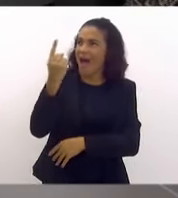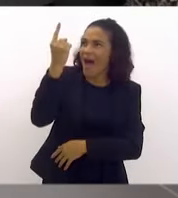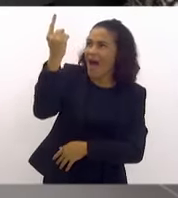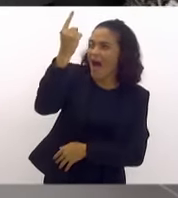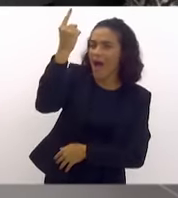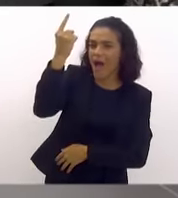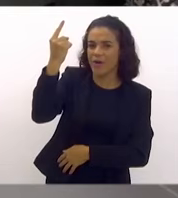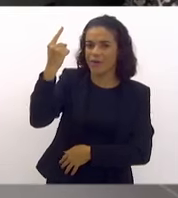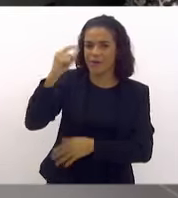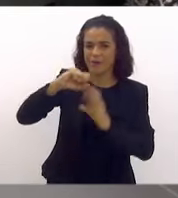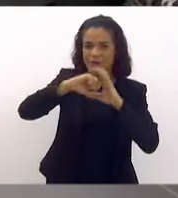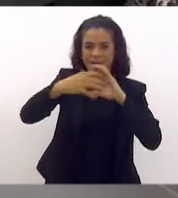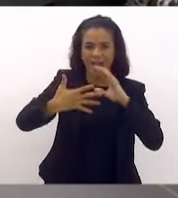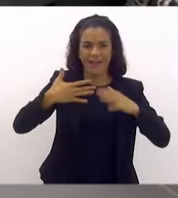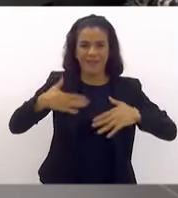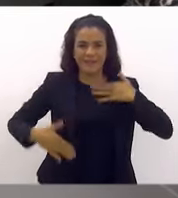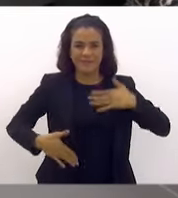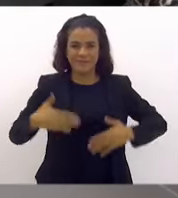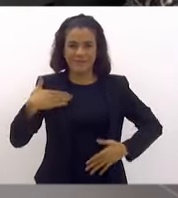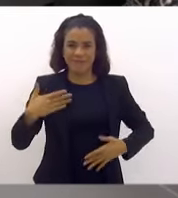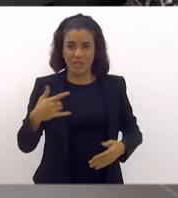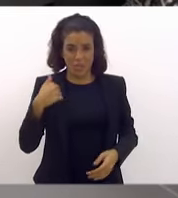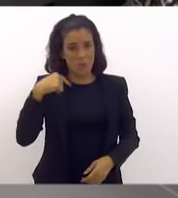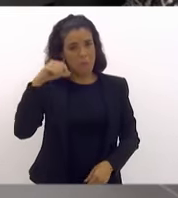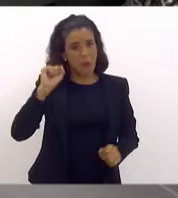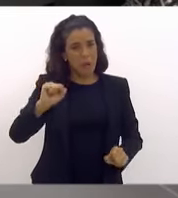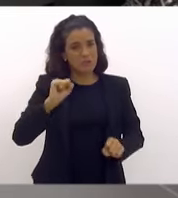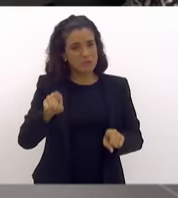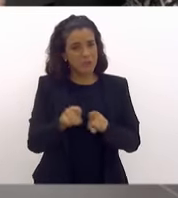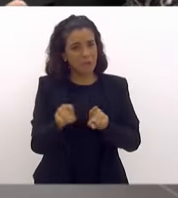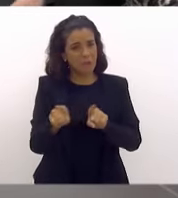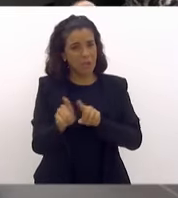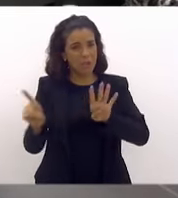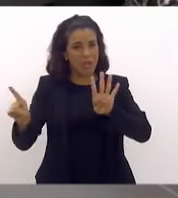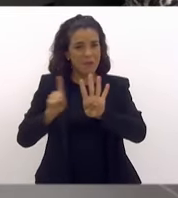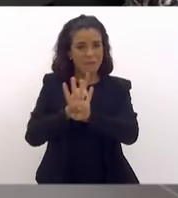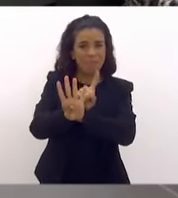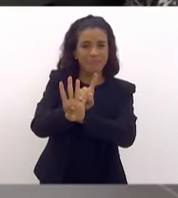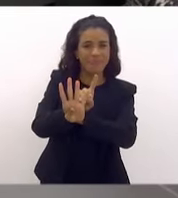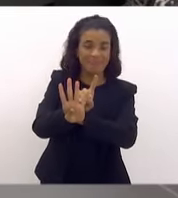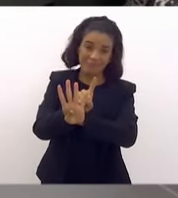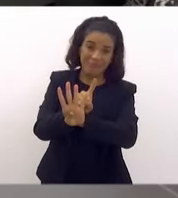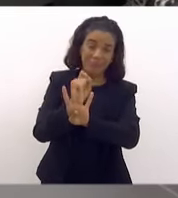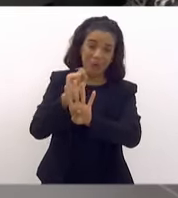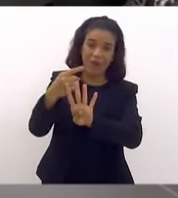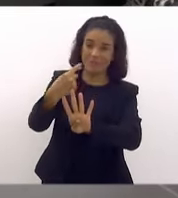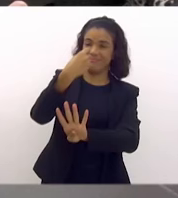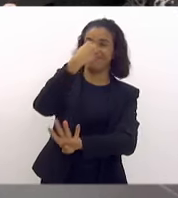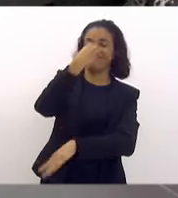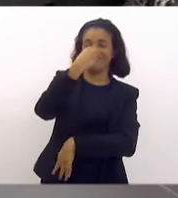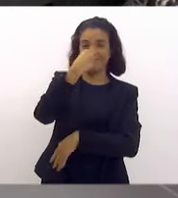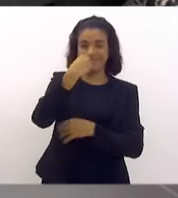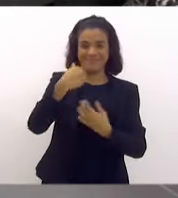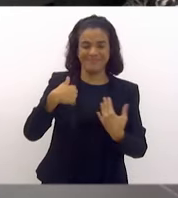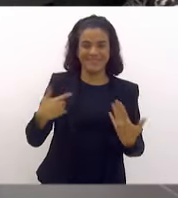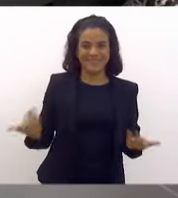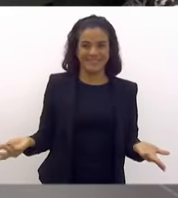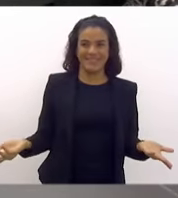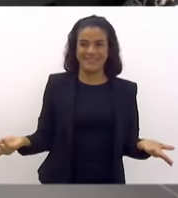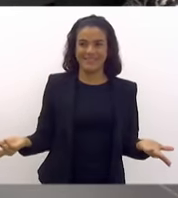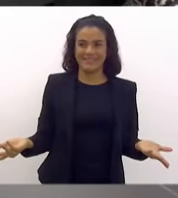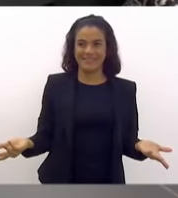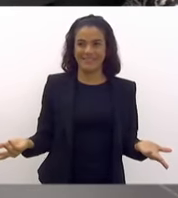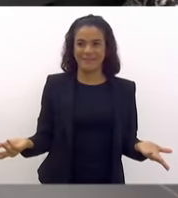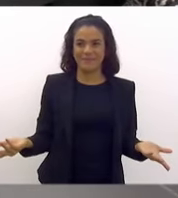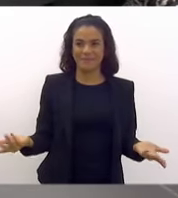com características físicas da minha posso eu talvez Ser Reconhecido né fiz uma brincadeira com o juízo porque realmente a